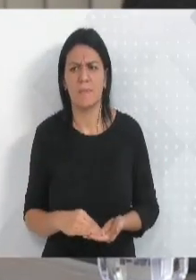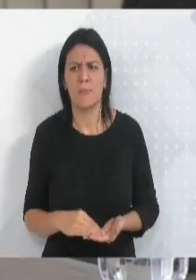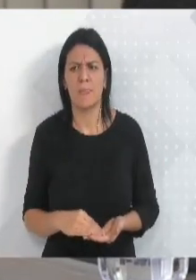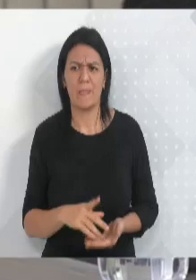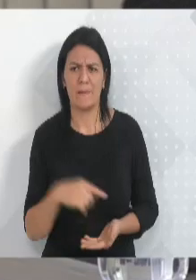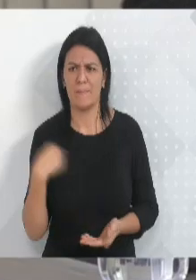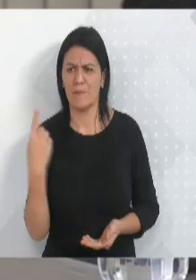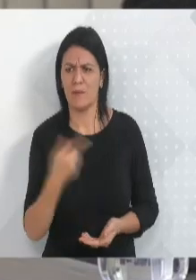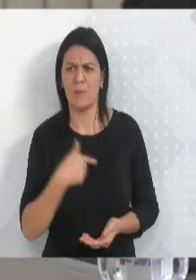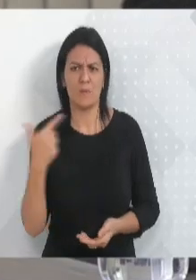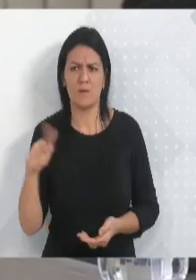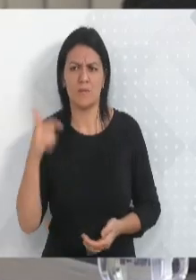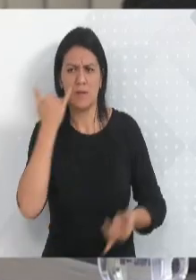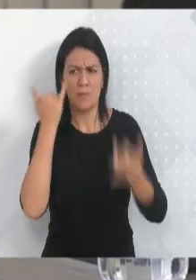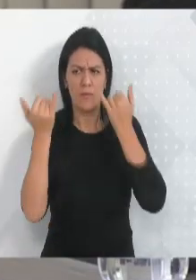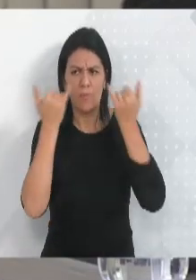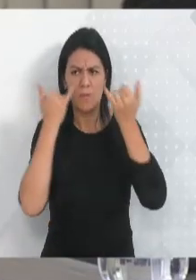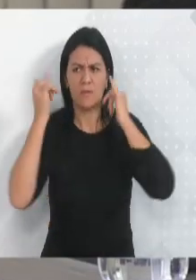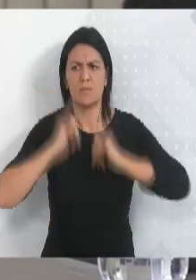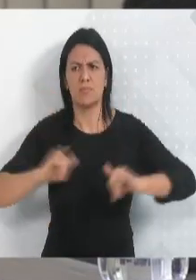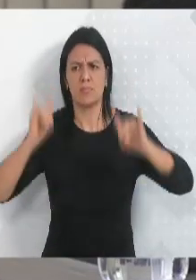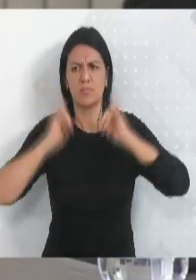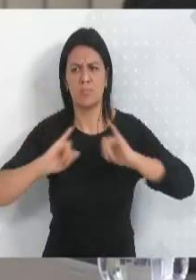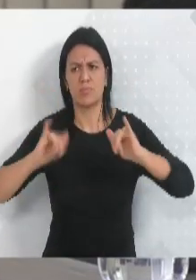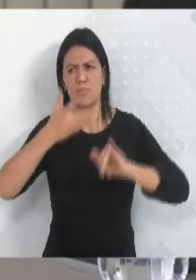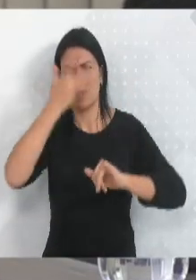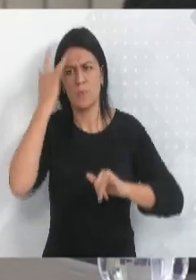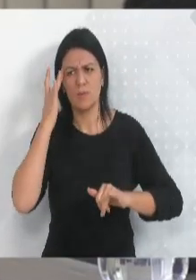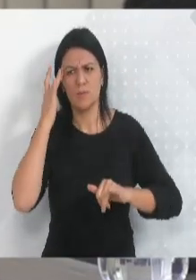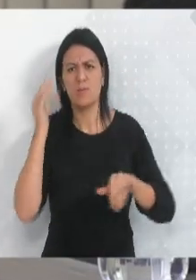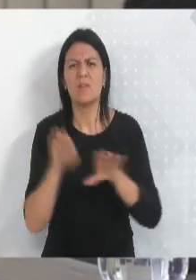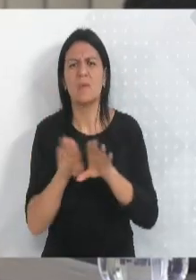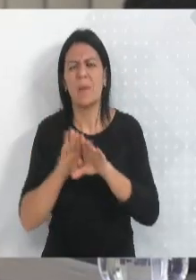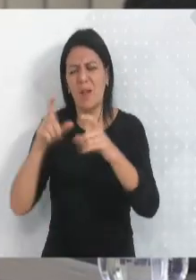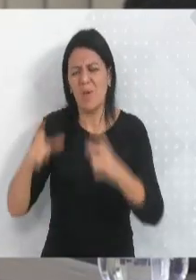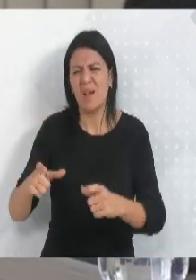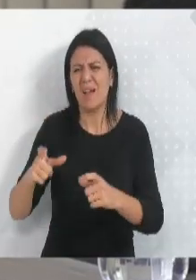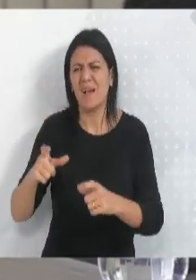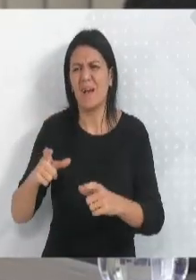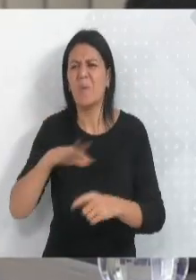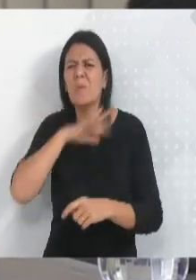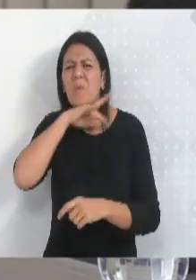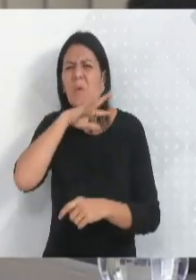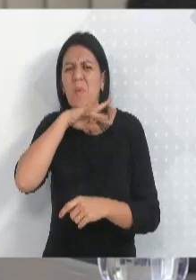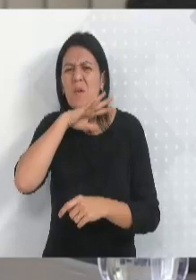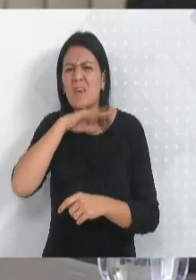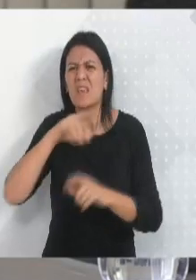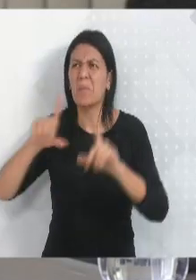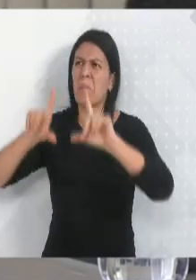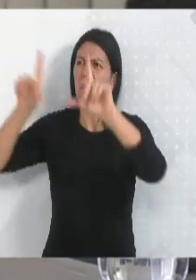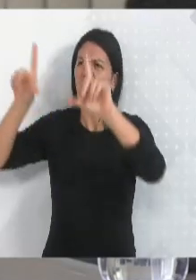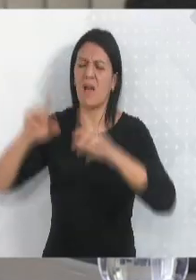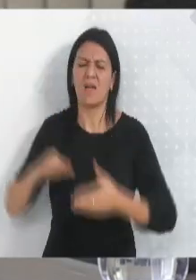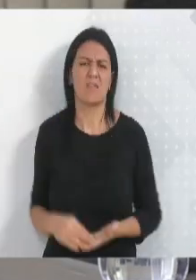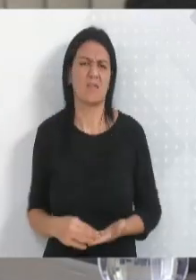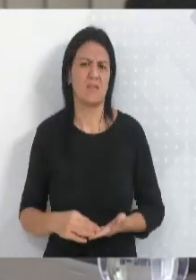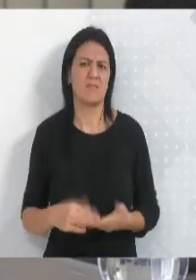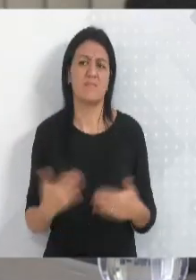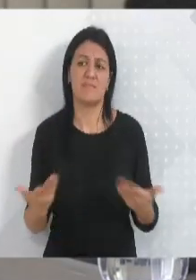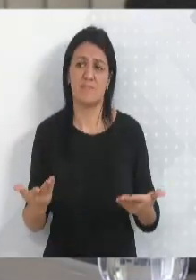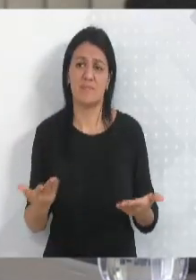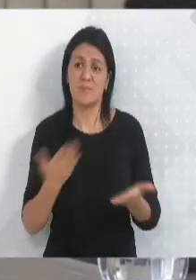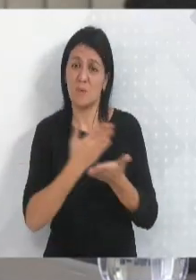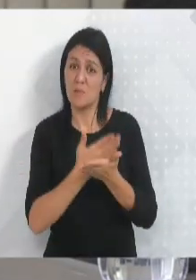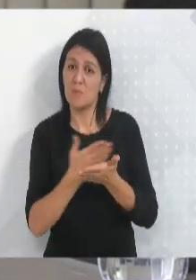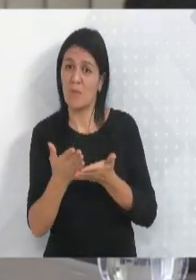não tem informação para passar para a população, locais mal sinalizados, tem aí, né, aquelas populares, pegadinhas, enfim. Então, assim, quando